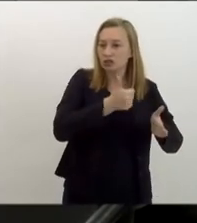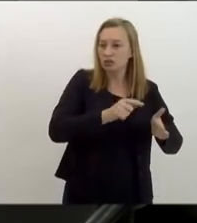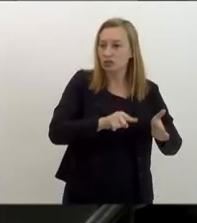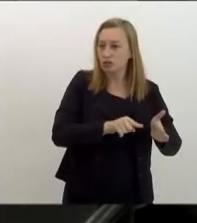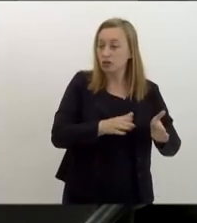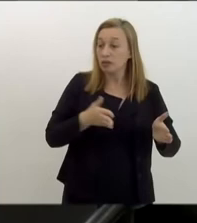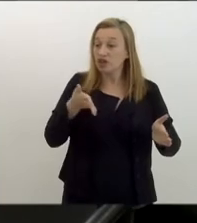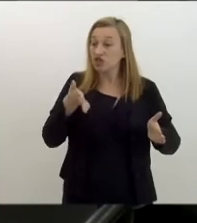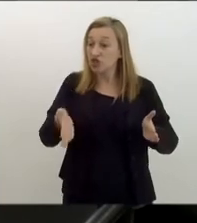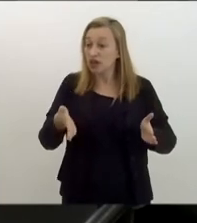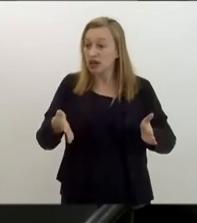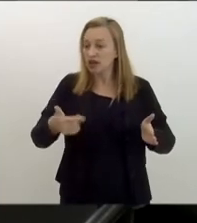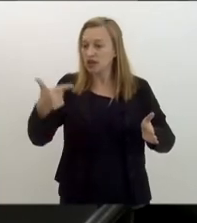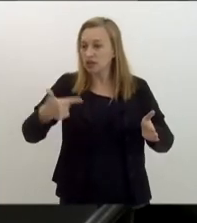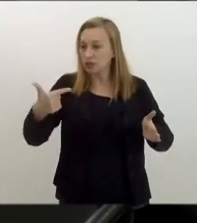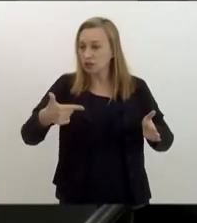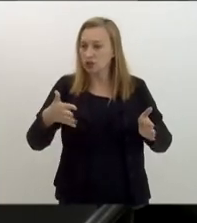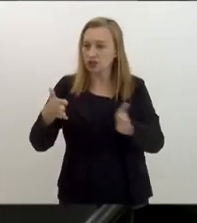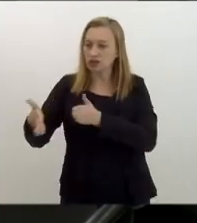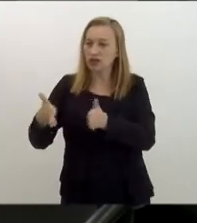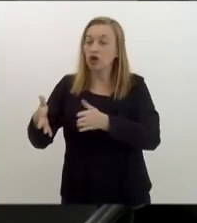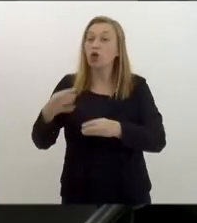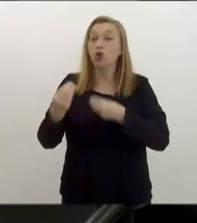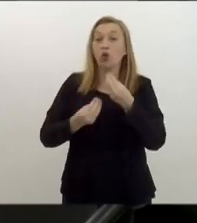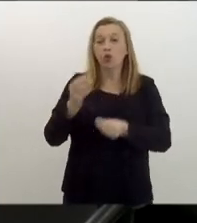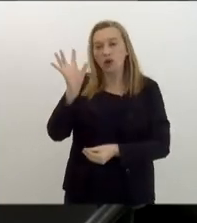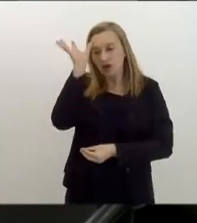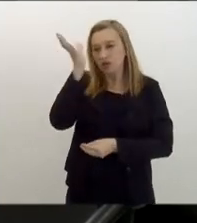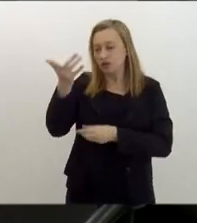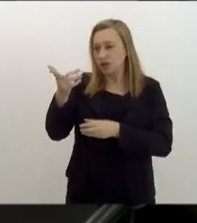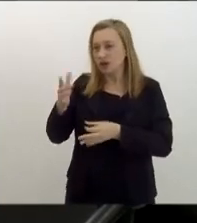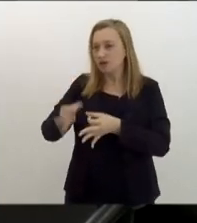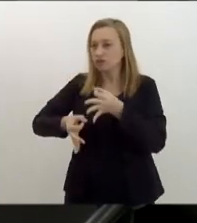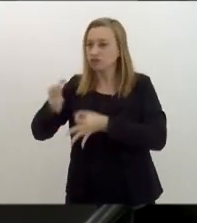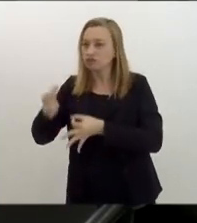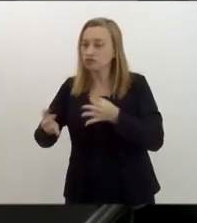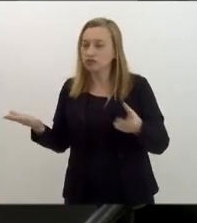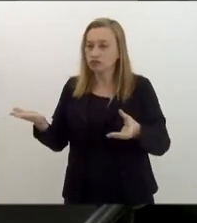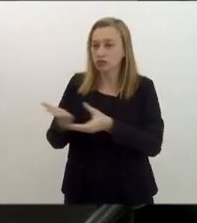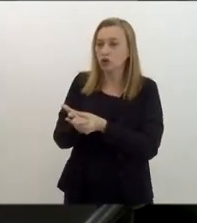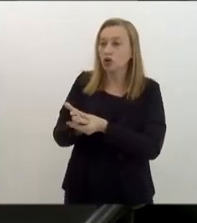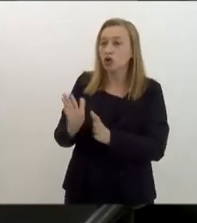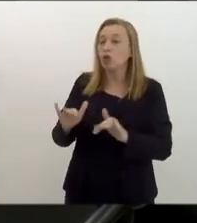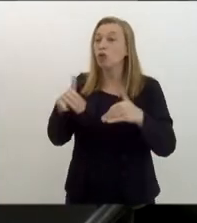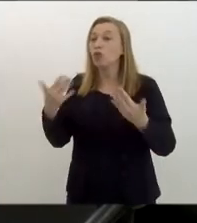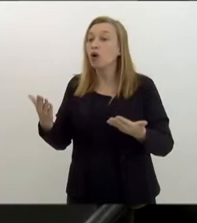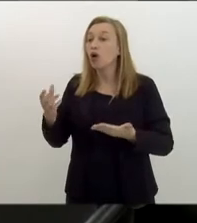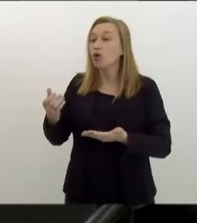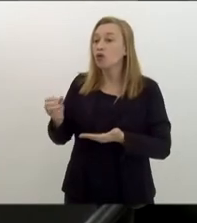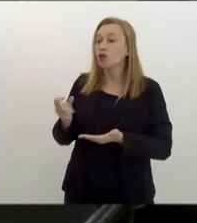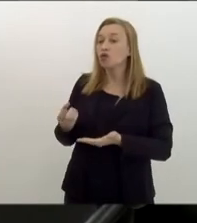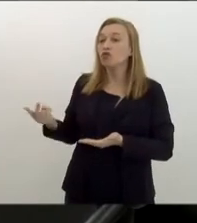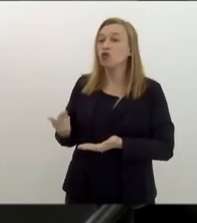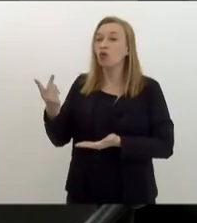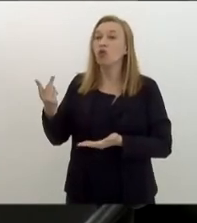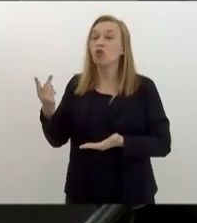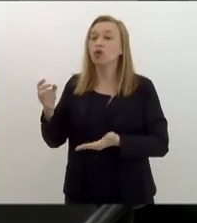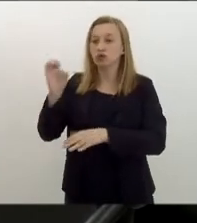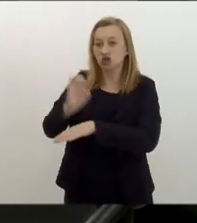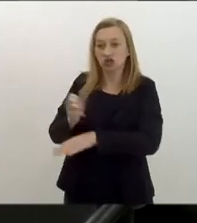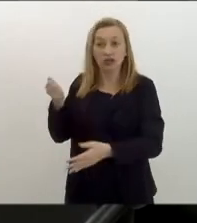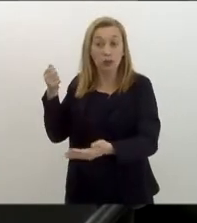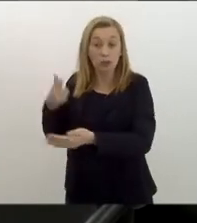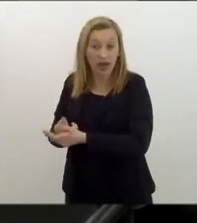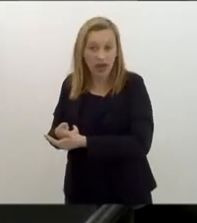como resolveremos as ações judiciais Qual é o montante que o estado vai ter que pagar o que